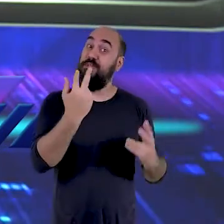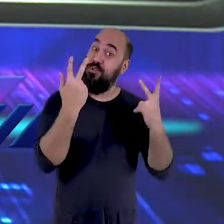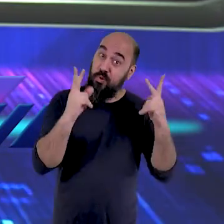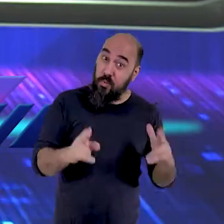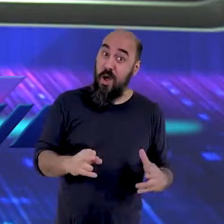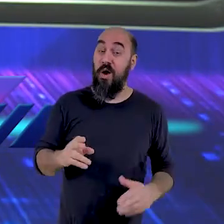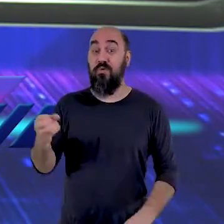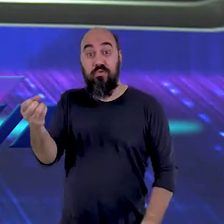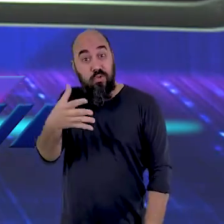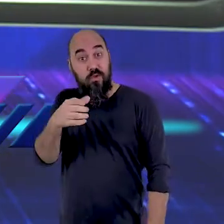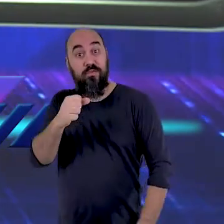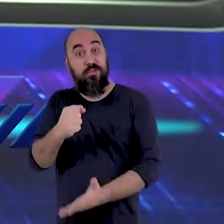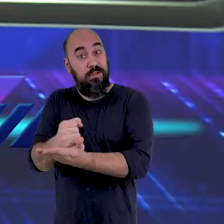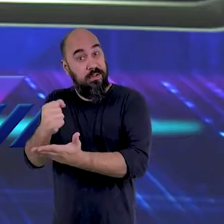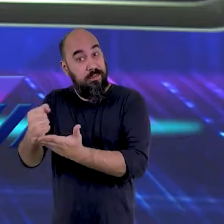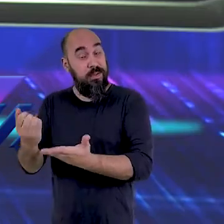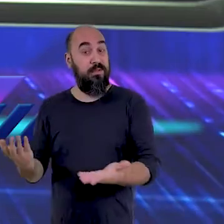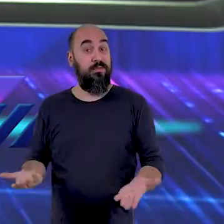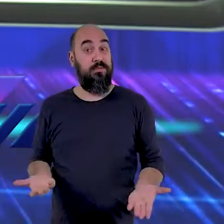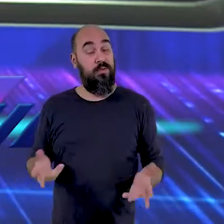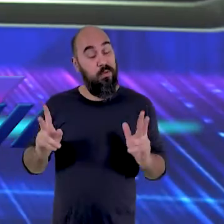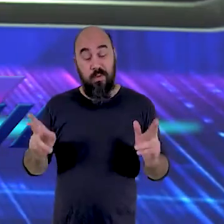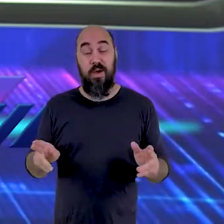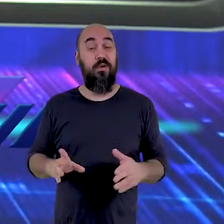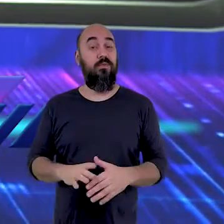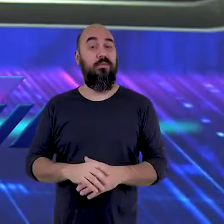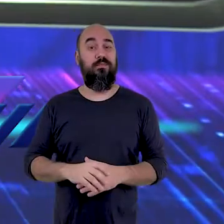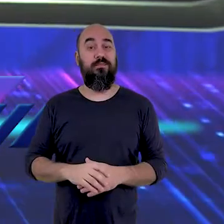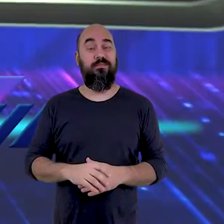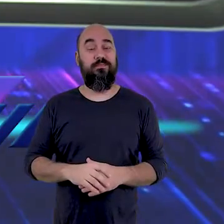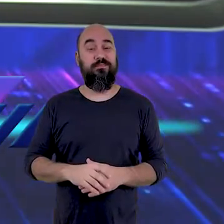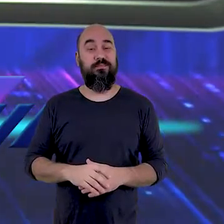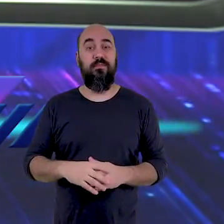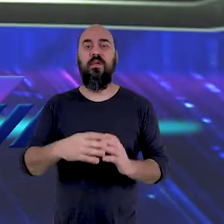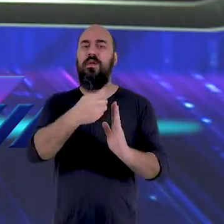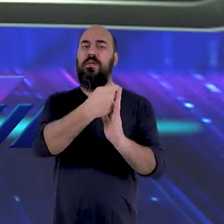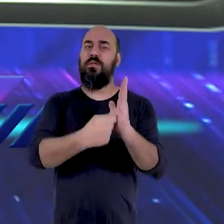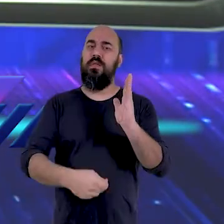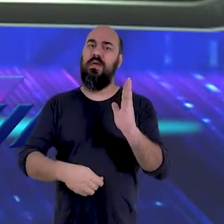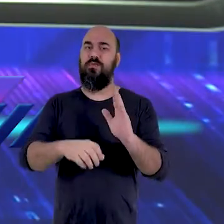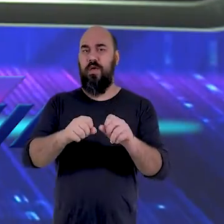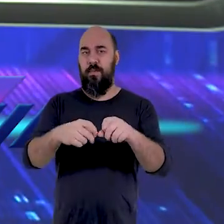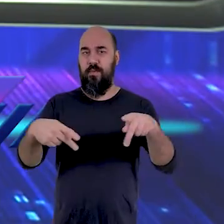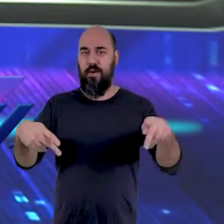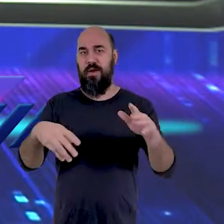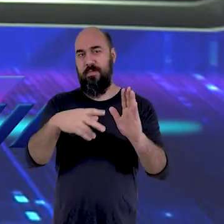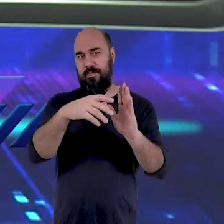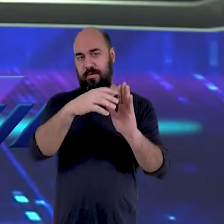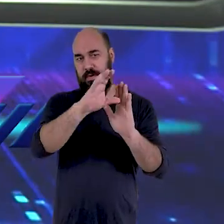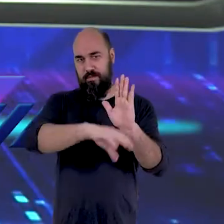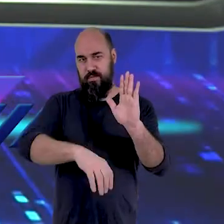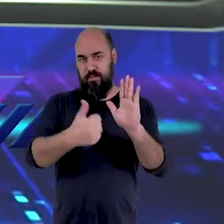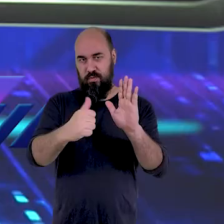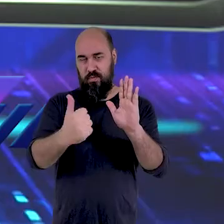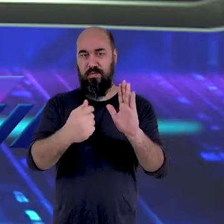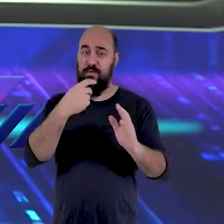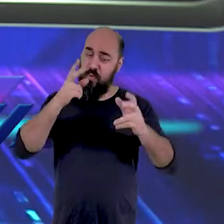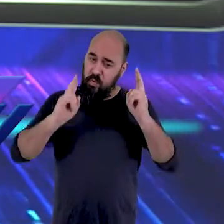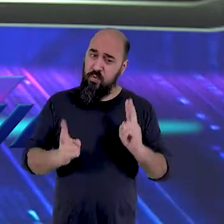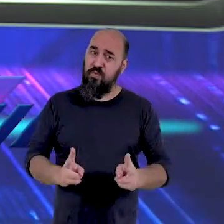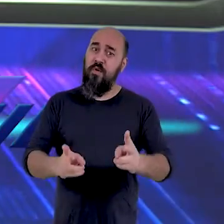o Novo Testamento. O texto de Apocalipse 11 continua também falando sobre a